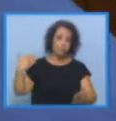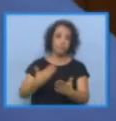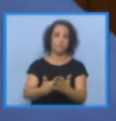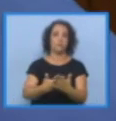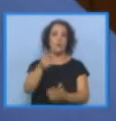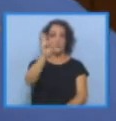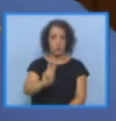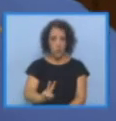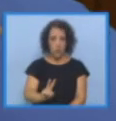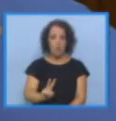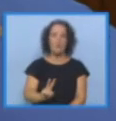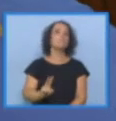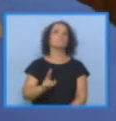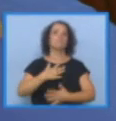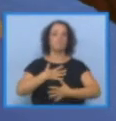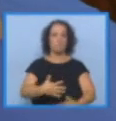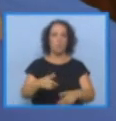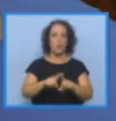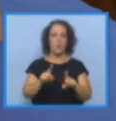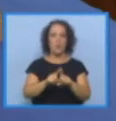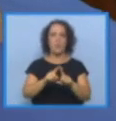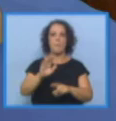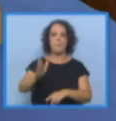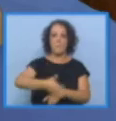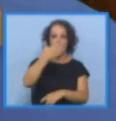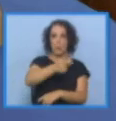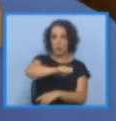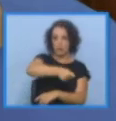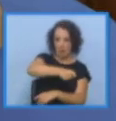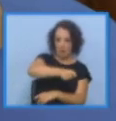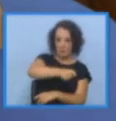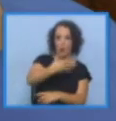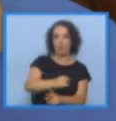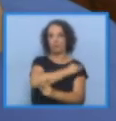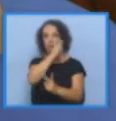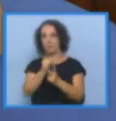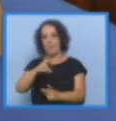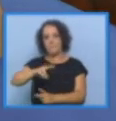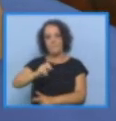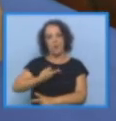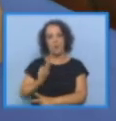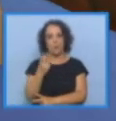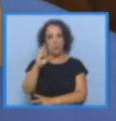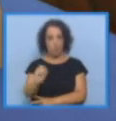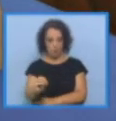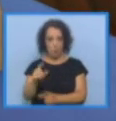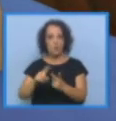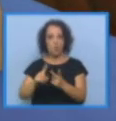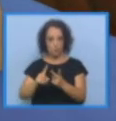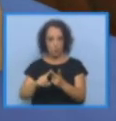regimes socialistas tramados, digamos, primeiro o chavismo, agora Maduro, que é uma espécie